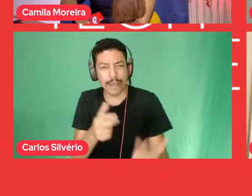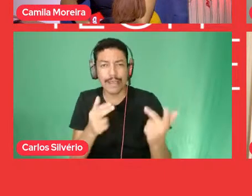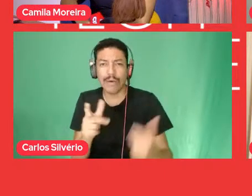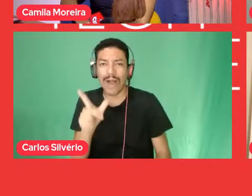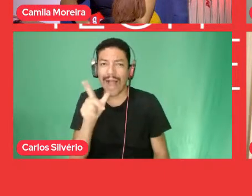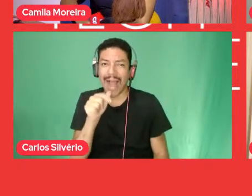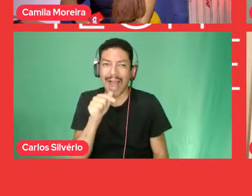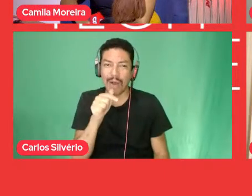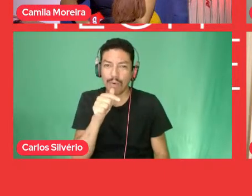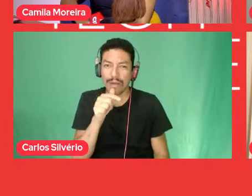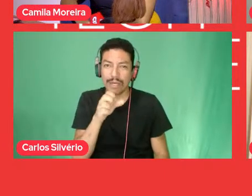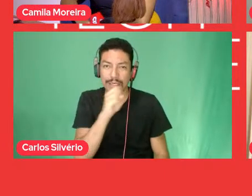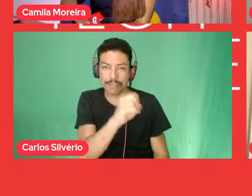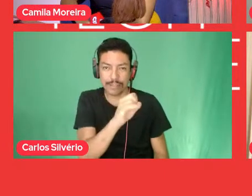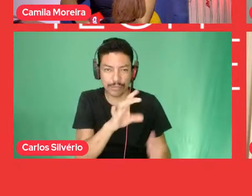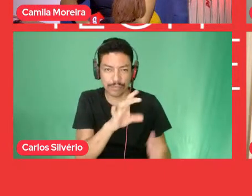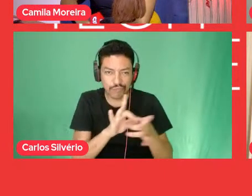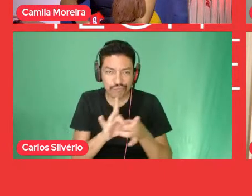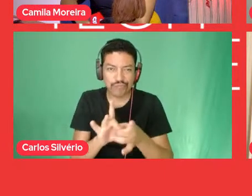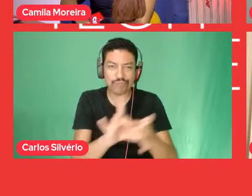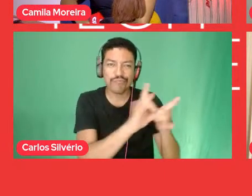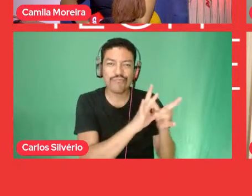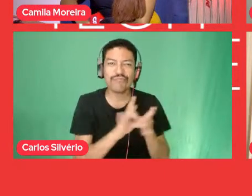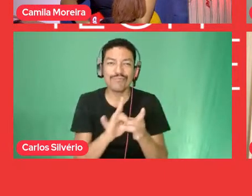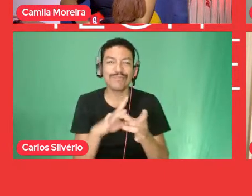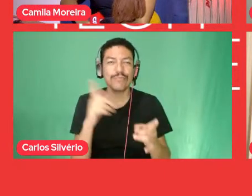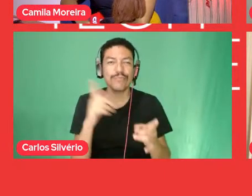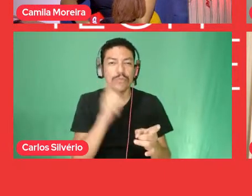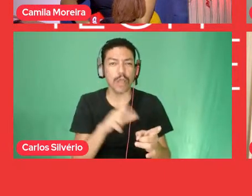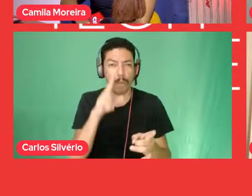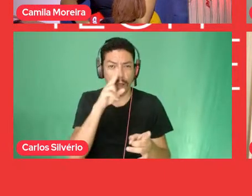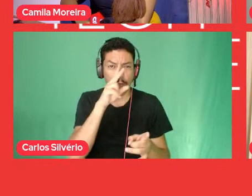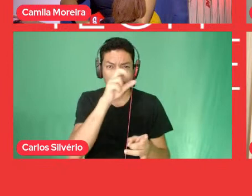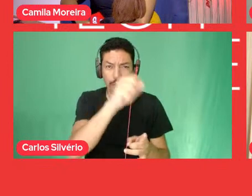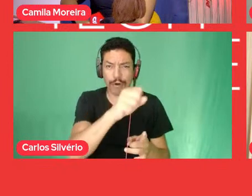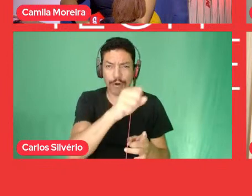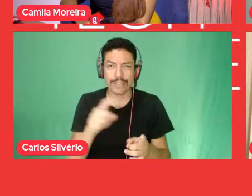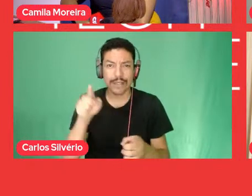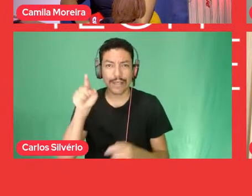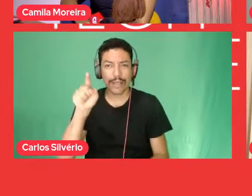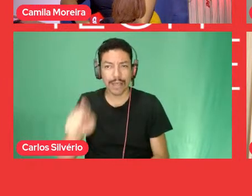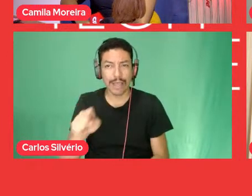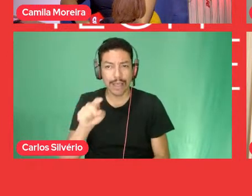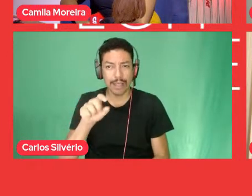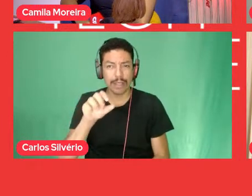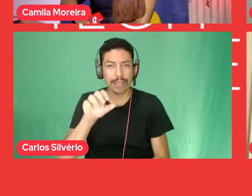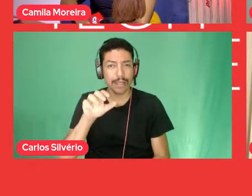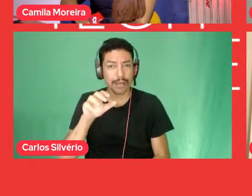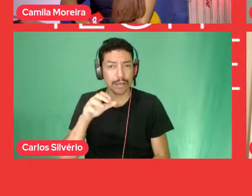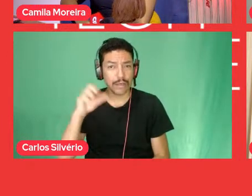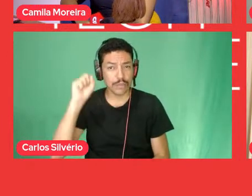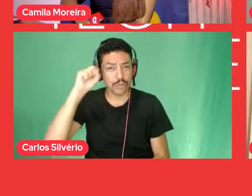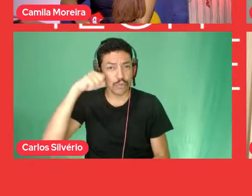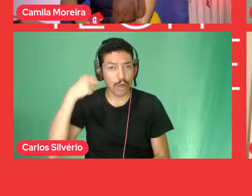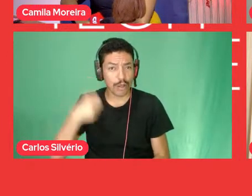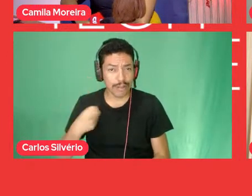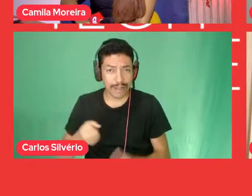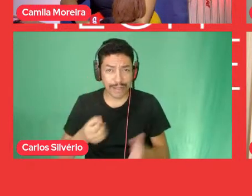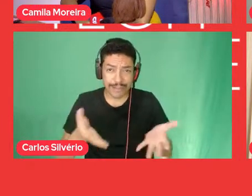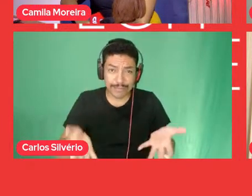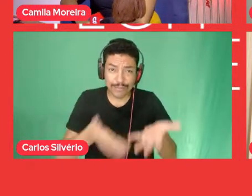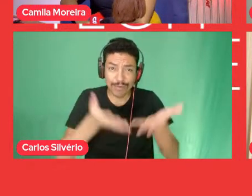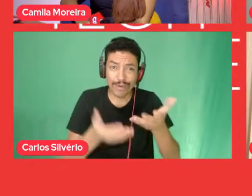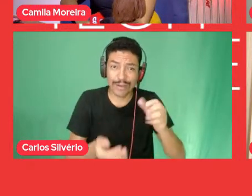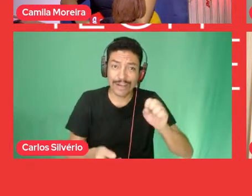se unem, elas ganham força. E aí a Sola deu um empurrãozinho na Sil, e a Sola e a Sil deram